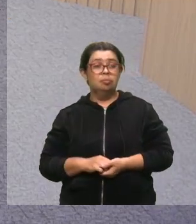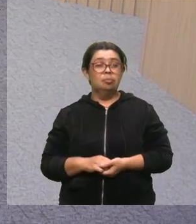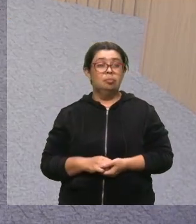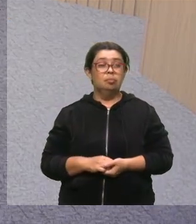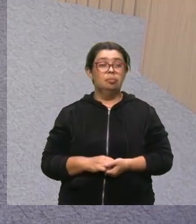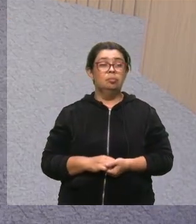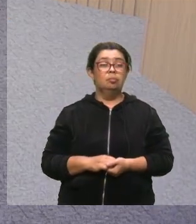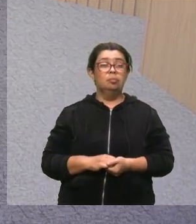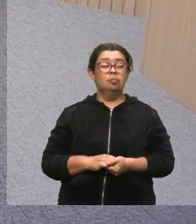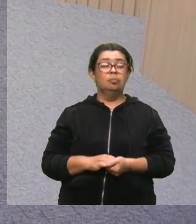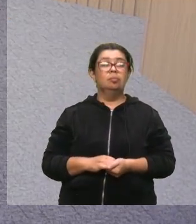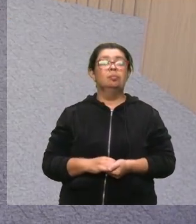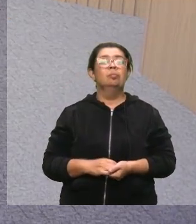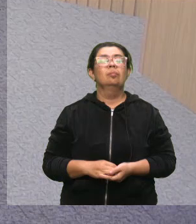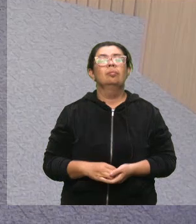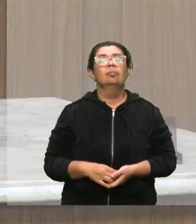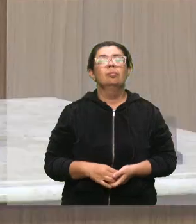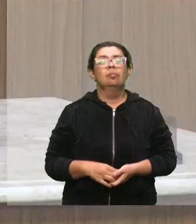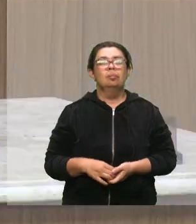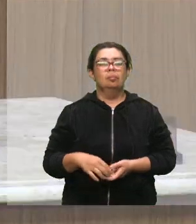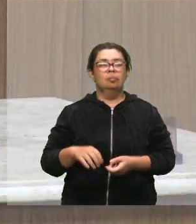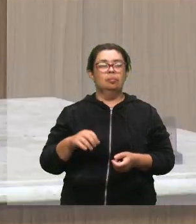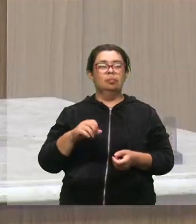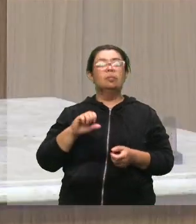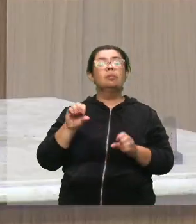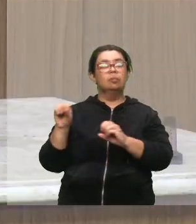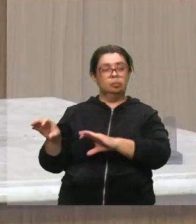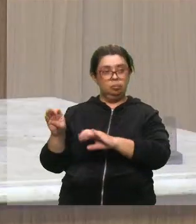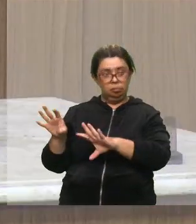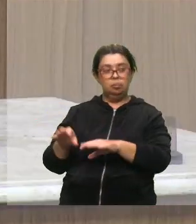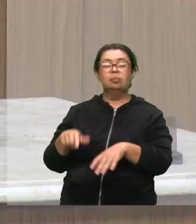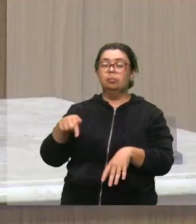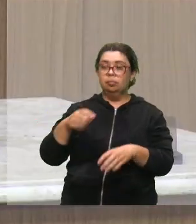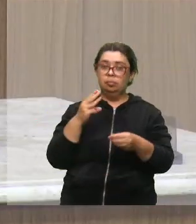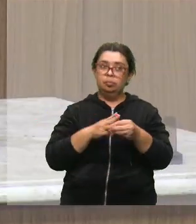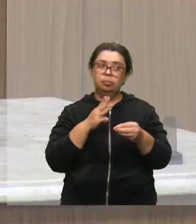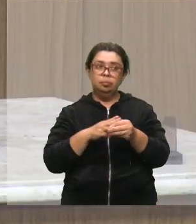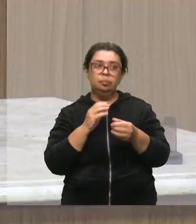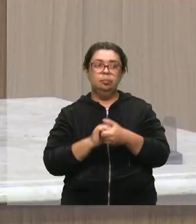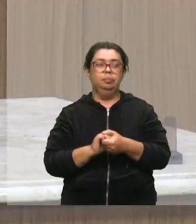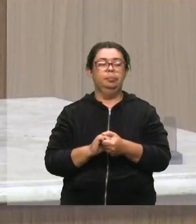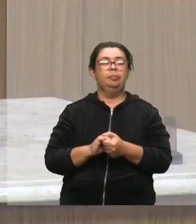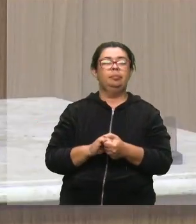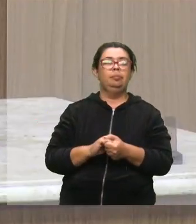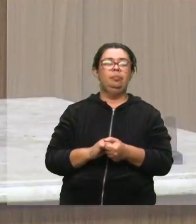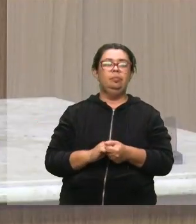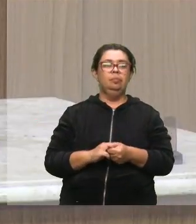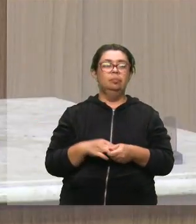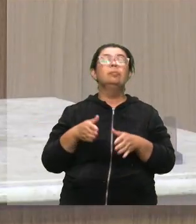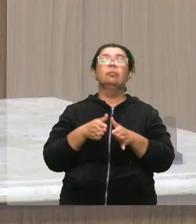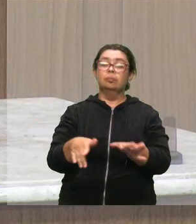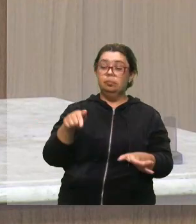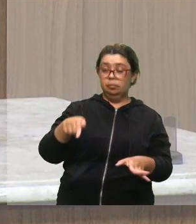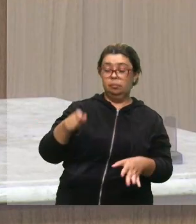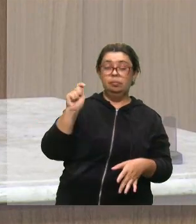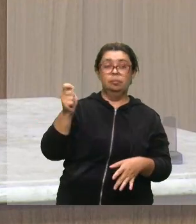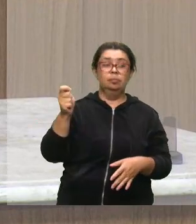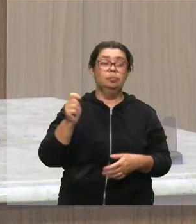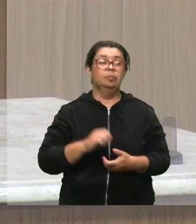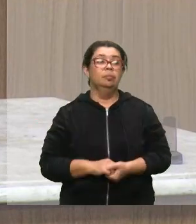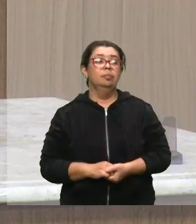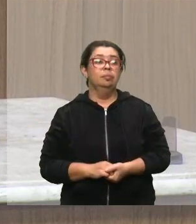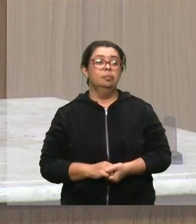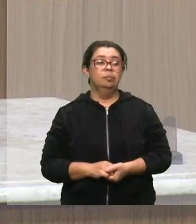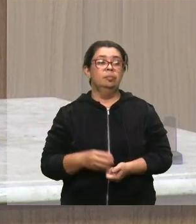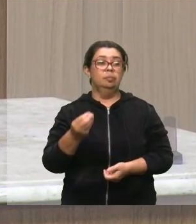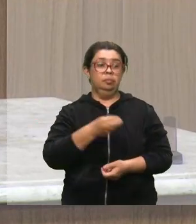de ensino do município. Antes de qualquer coisa, sou cidadão, né, nascido e criado no município de Assis, e me mantenho